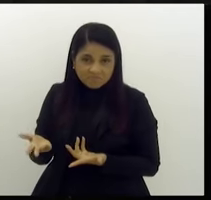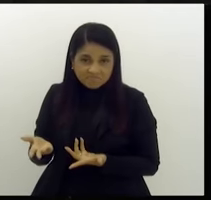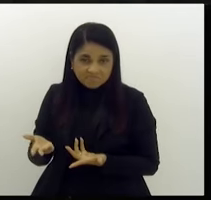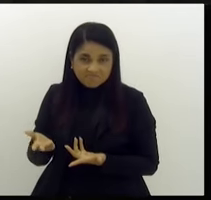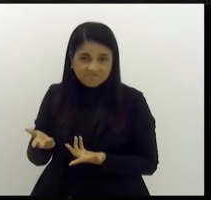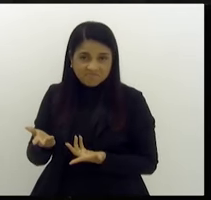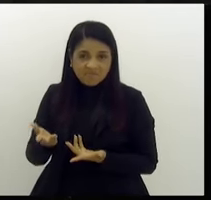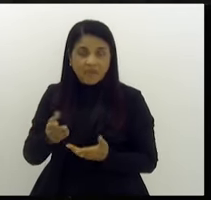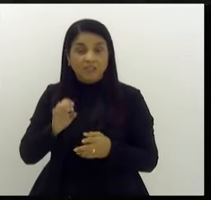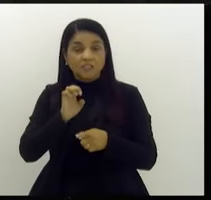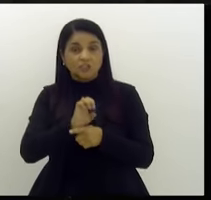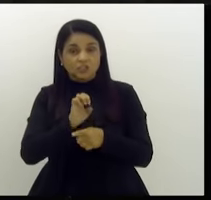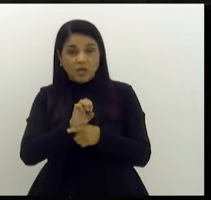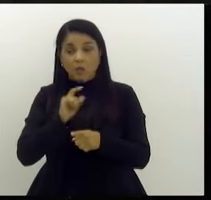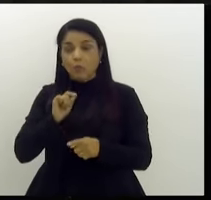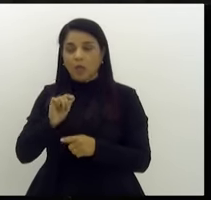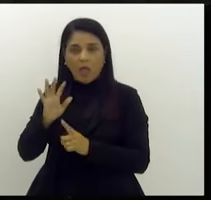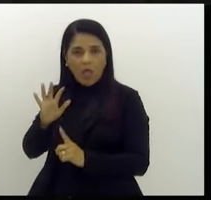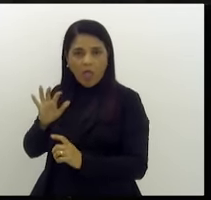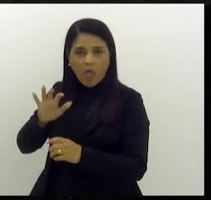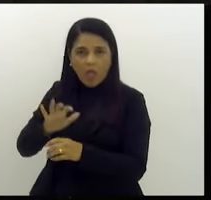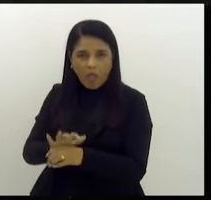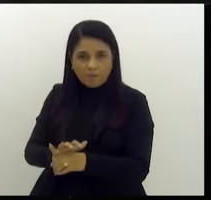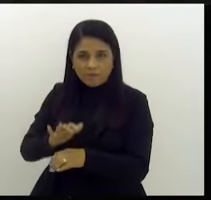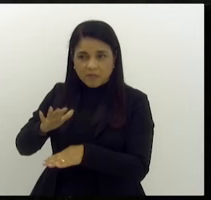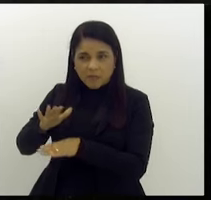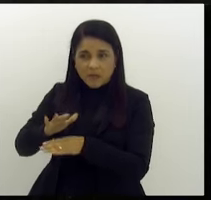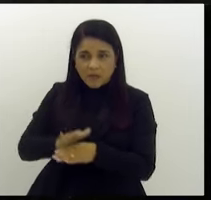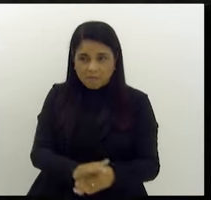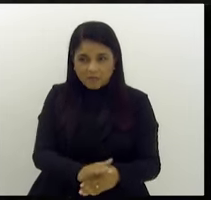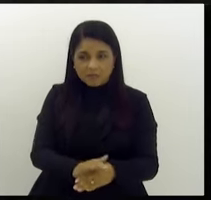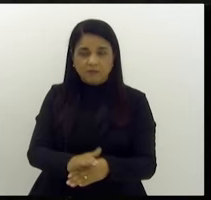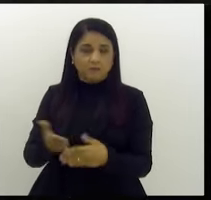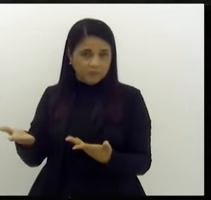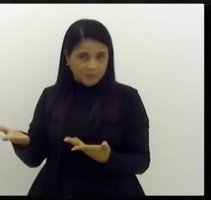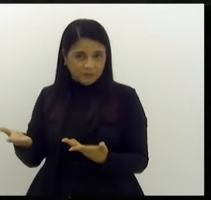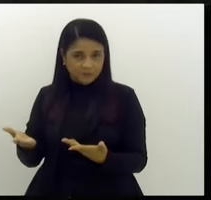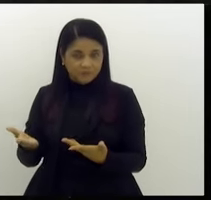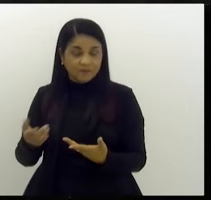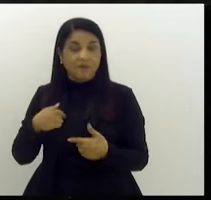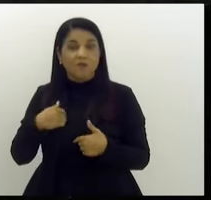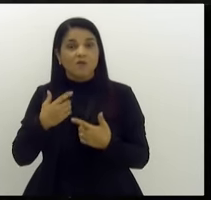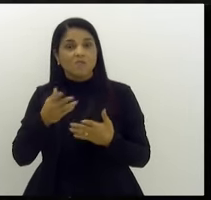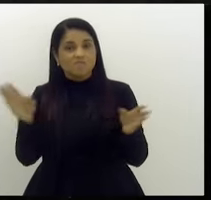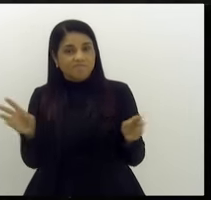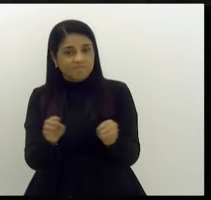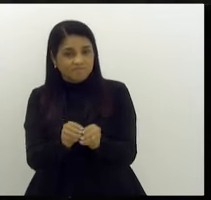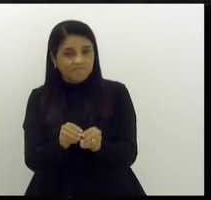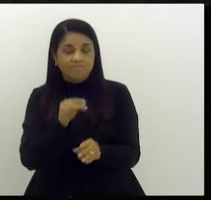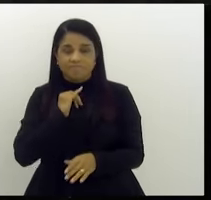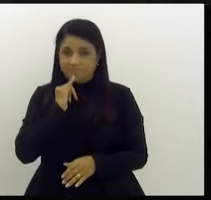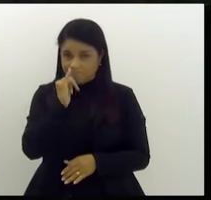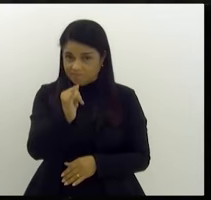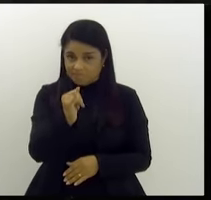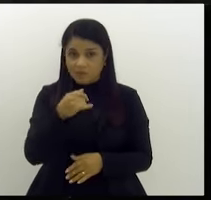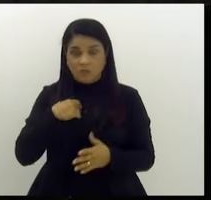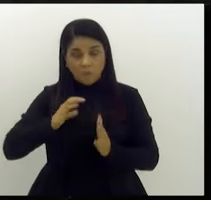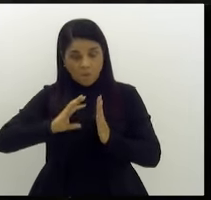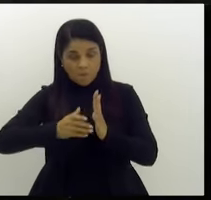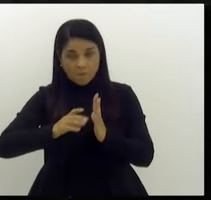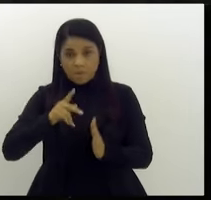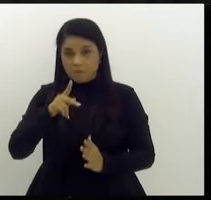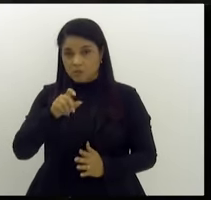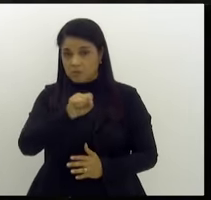por parte do estado é repressão para concluir Deputado Presidente eu queria dizer que aqui a nossa bancada do